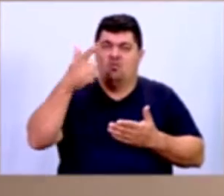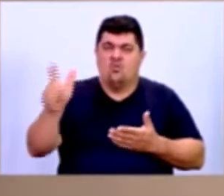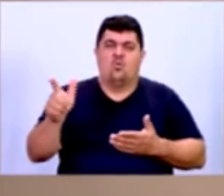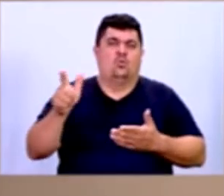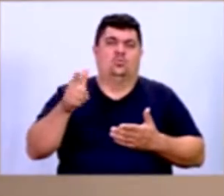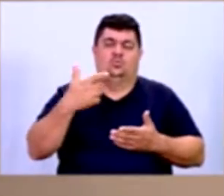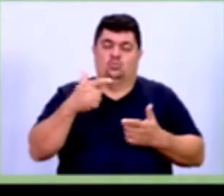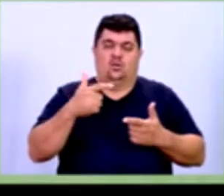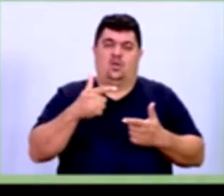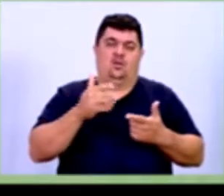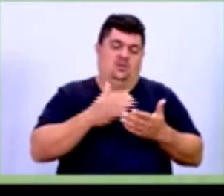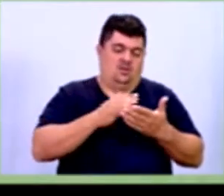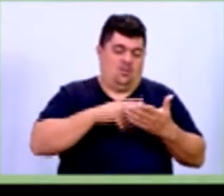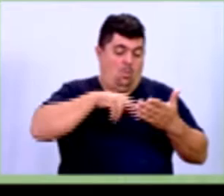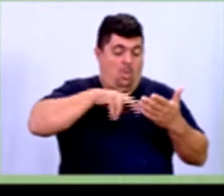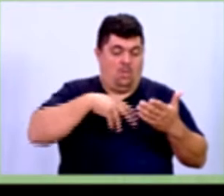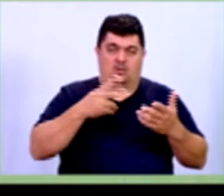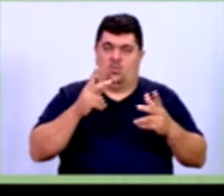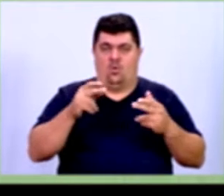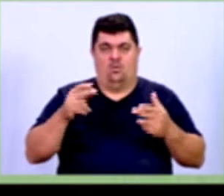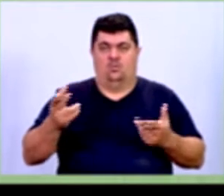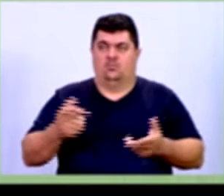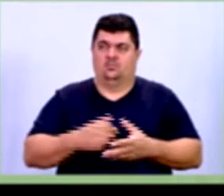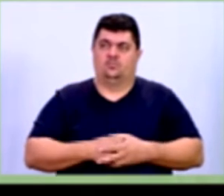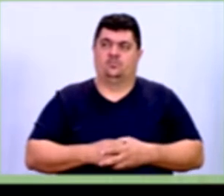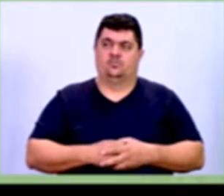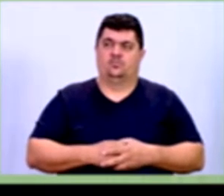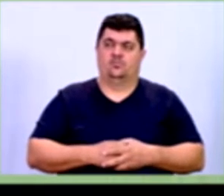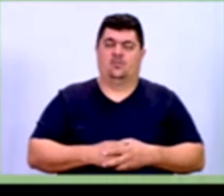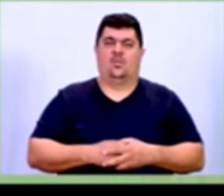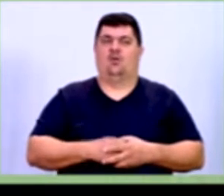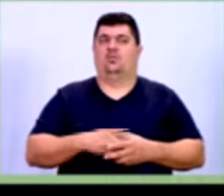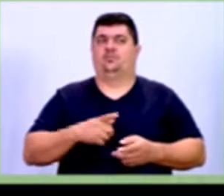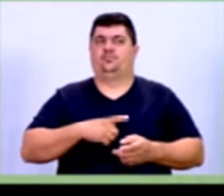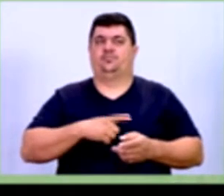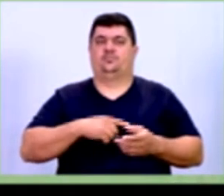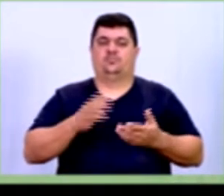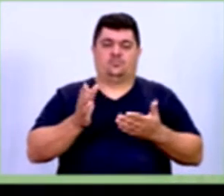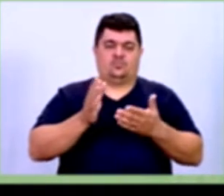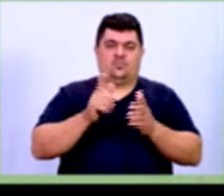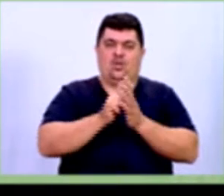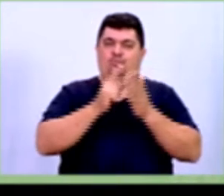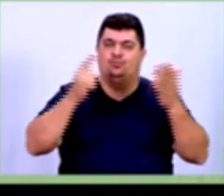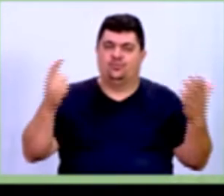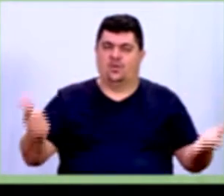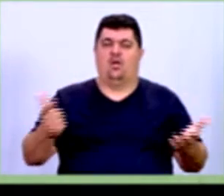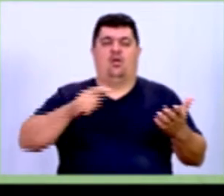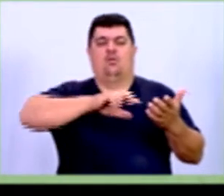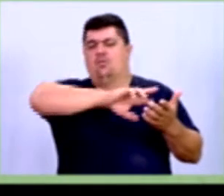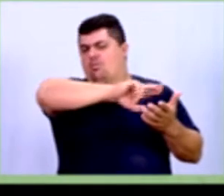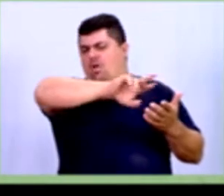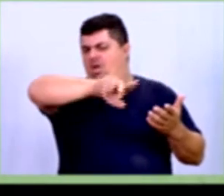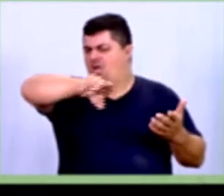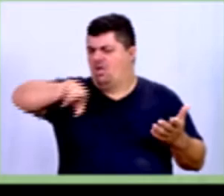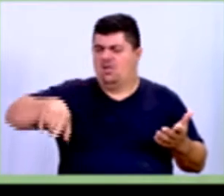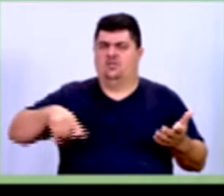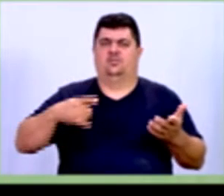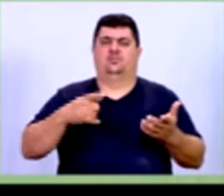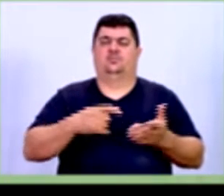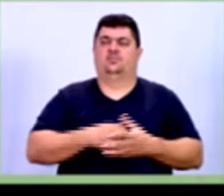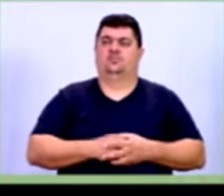não literários. Então, os livros literários, as revistas, os jornais, os folhetos e outros materiais